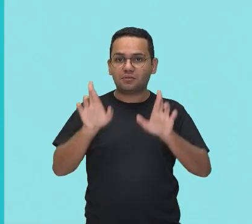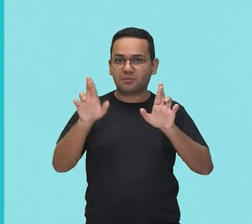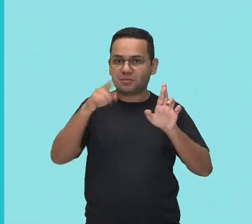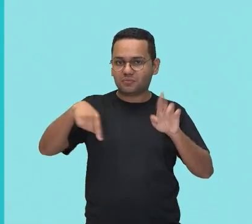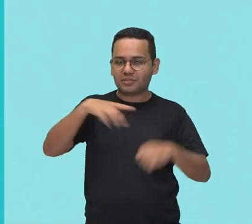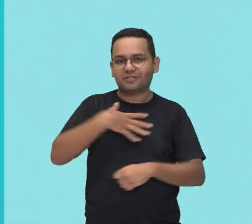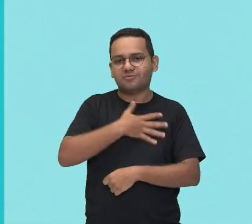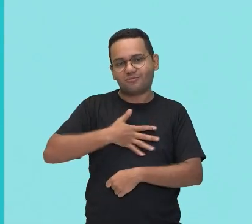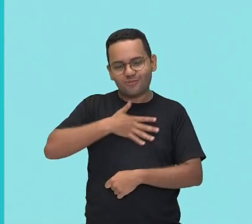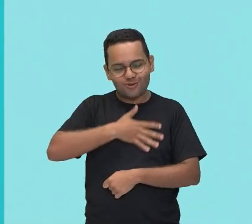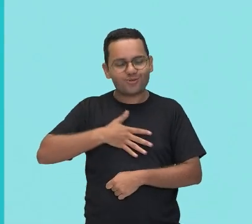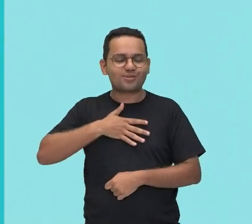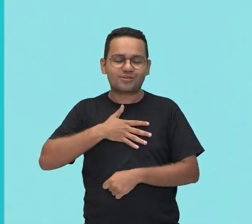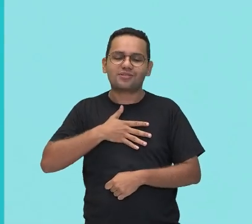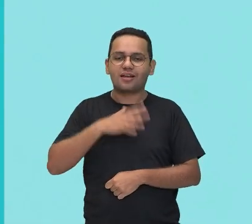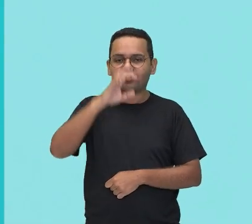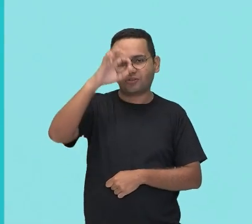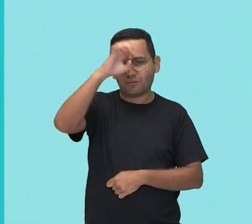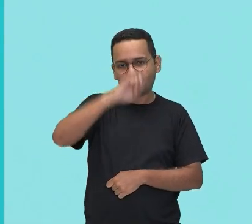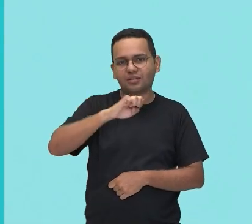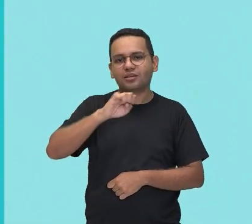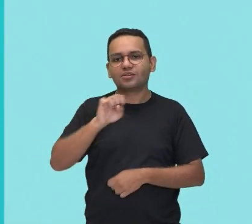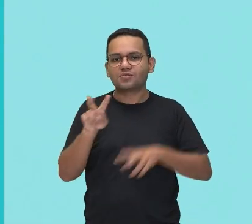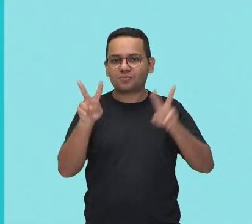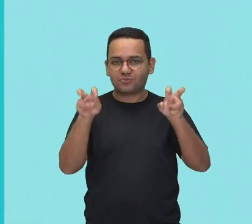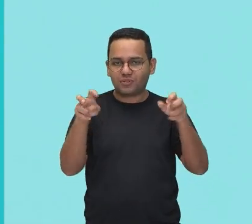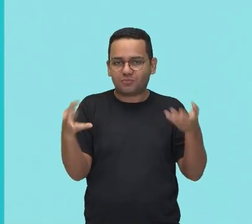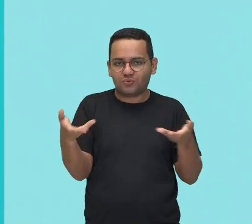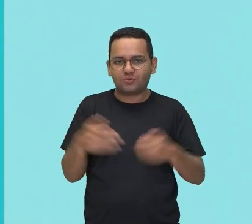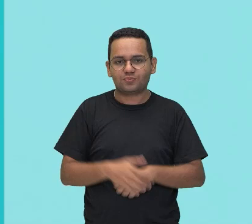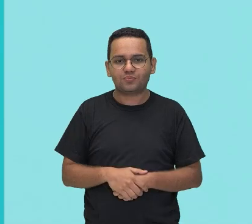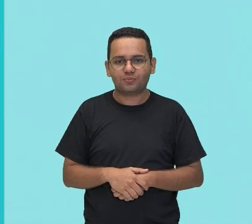gostado de aprender um pouquinho mais sobre as lutas, né, e a gente se